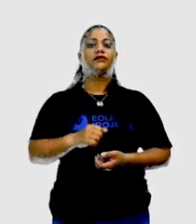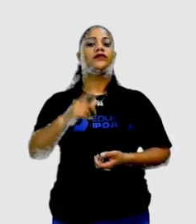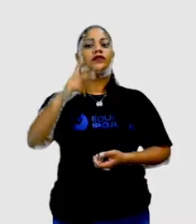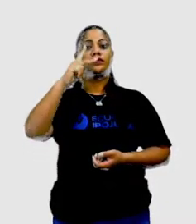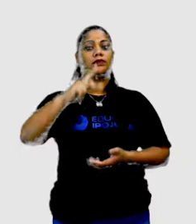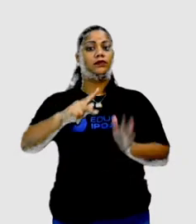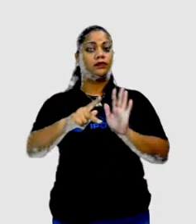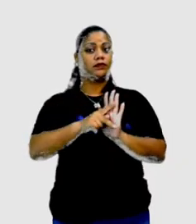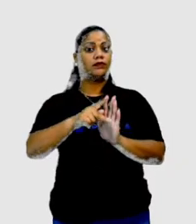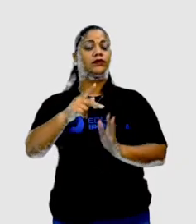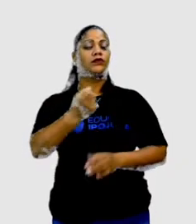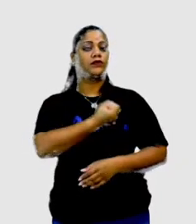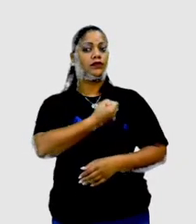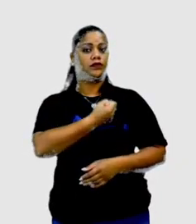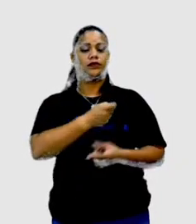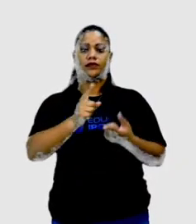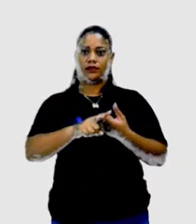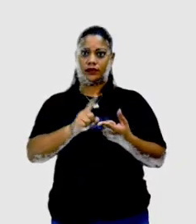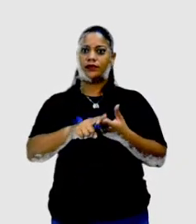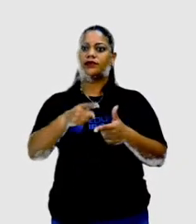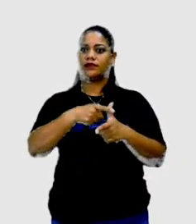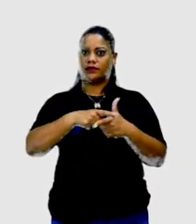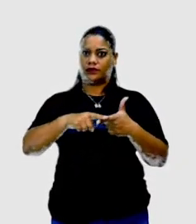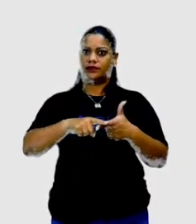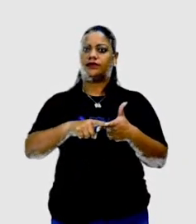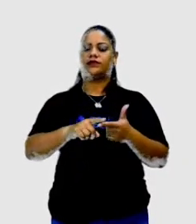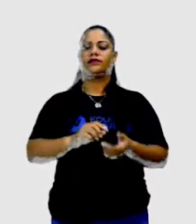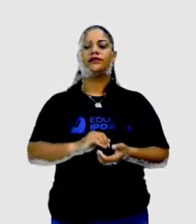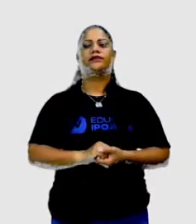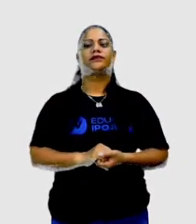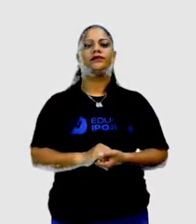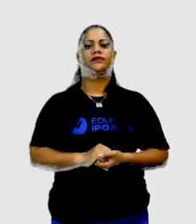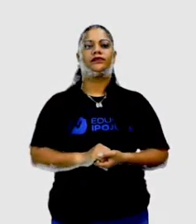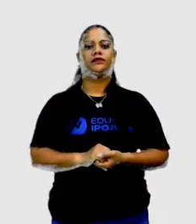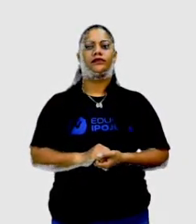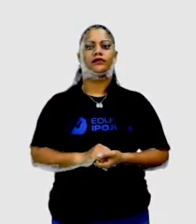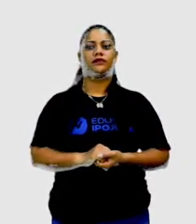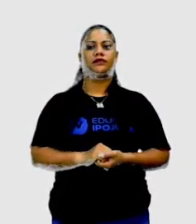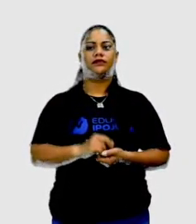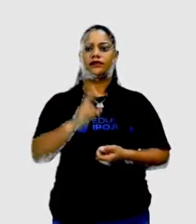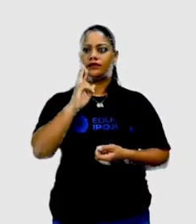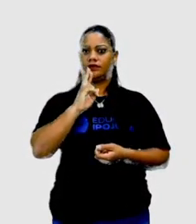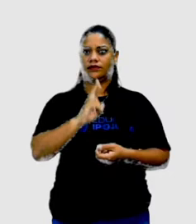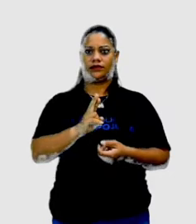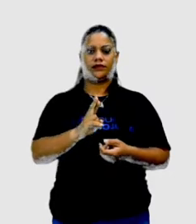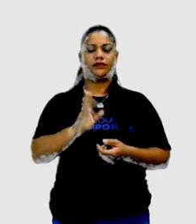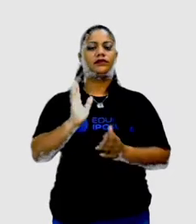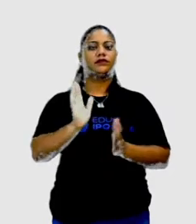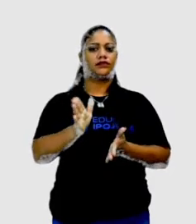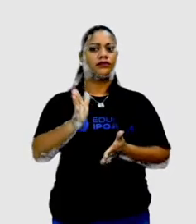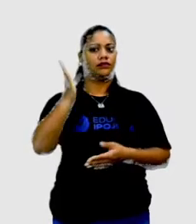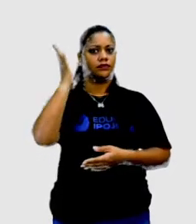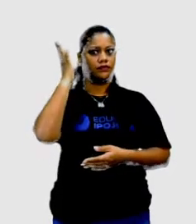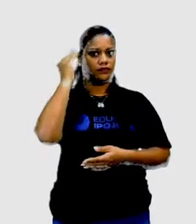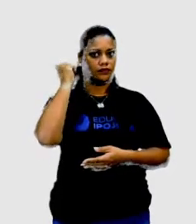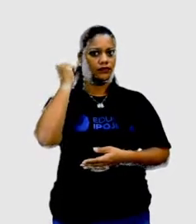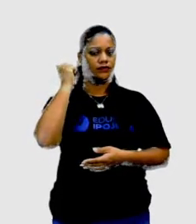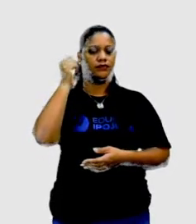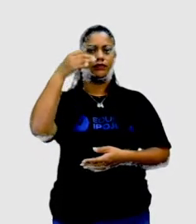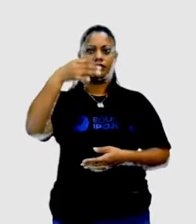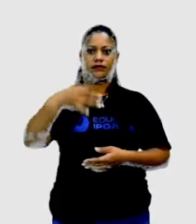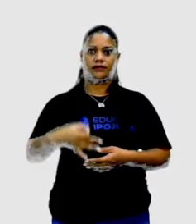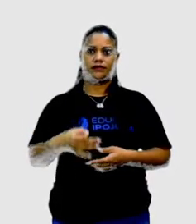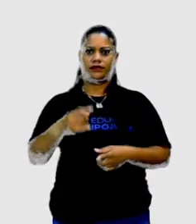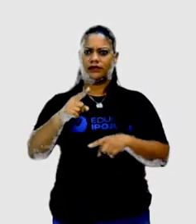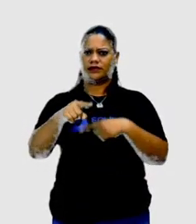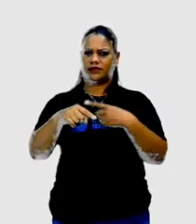próprio número também vai dividir ele. Então, são os dois resultados que primeiro a gente vai pensar. Depois a gente pode